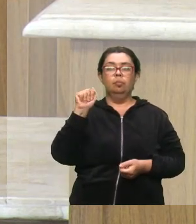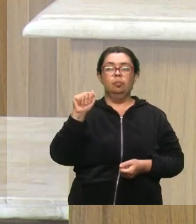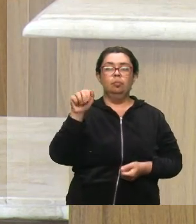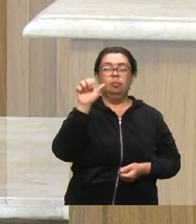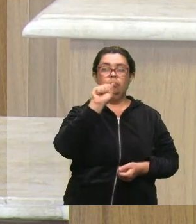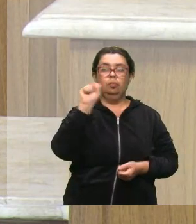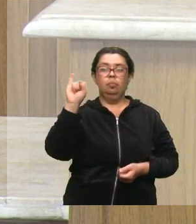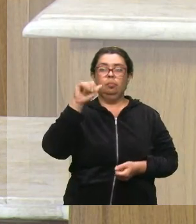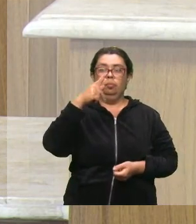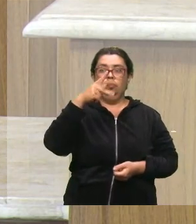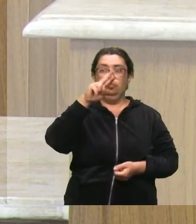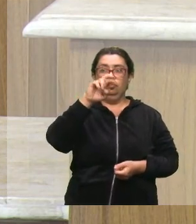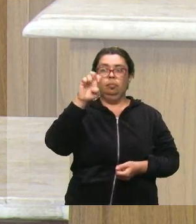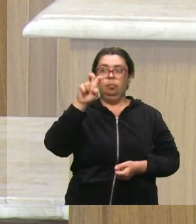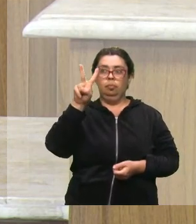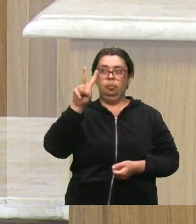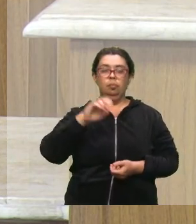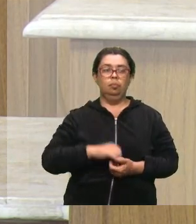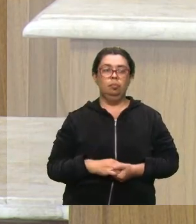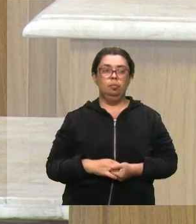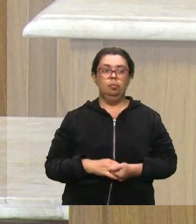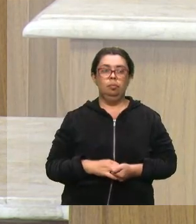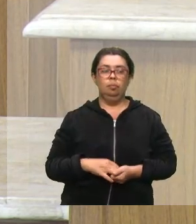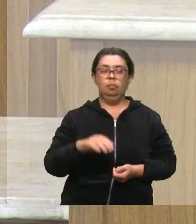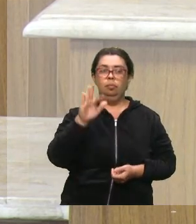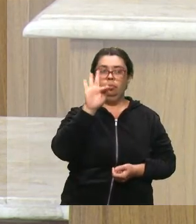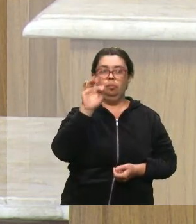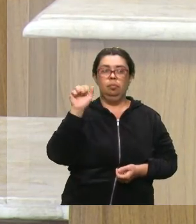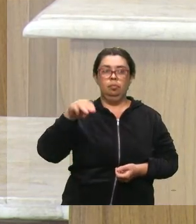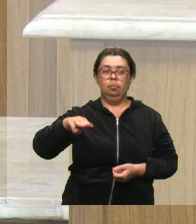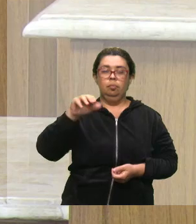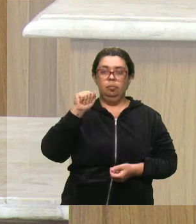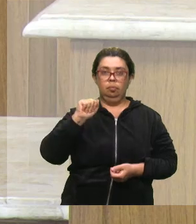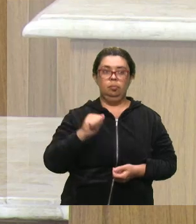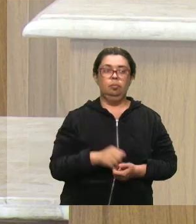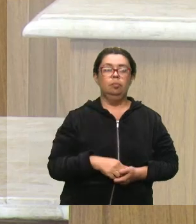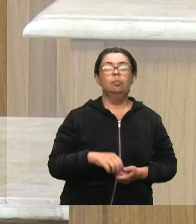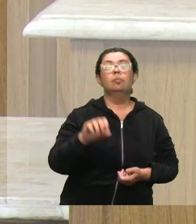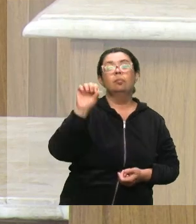A FEMA tem uma previsão de receita e despesa para 2025 de